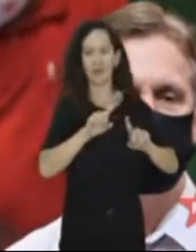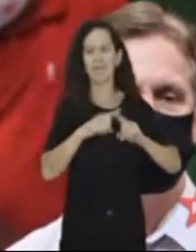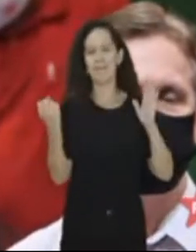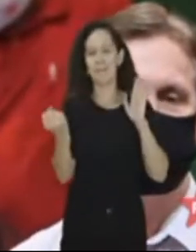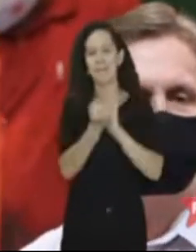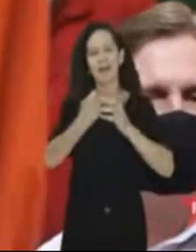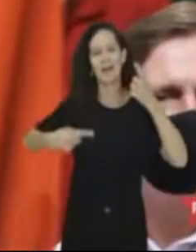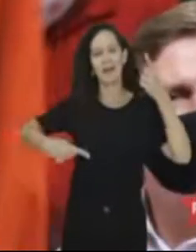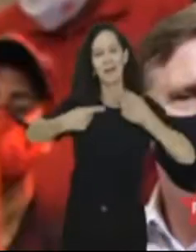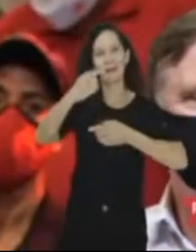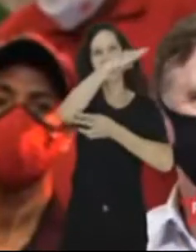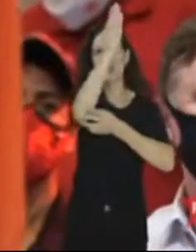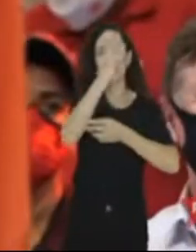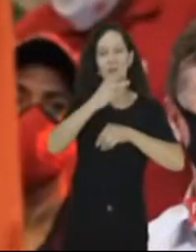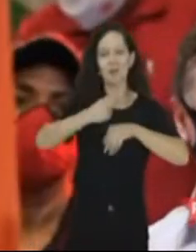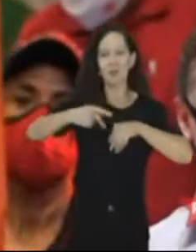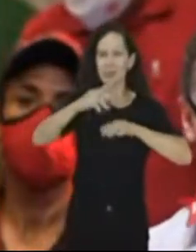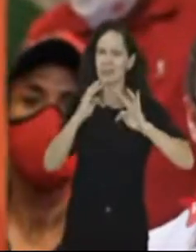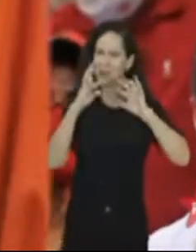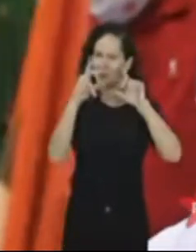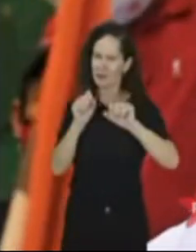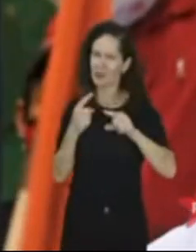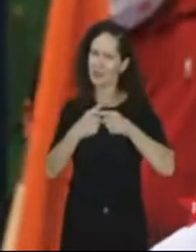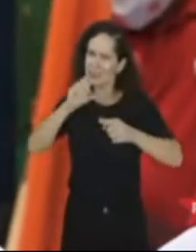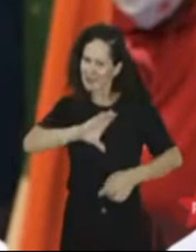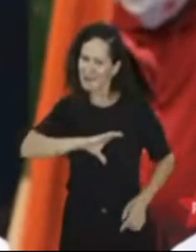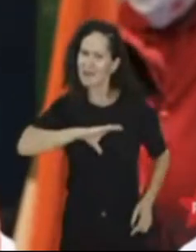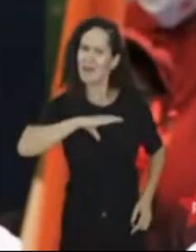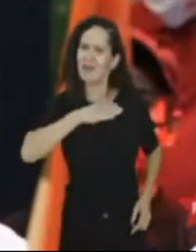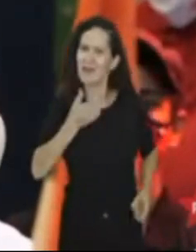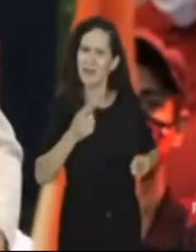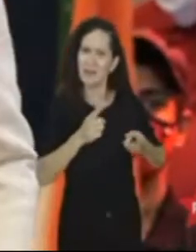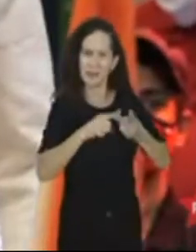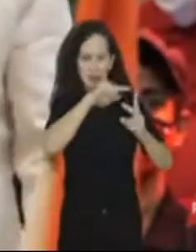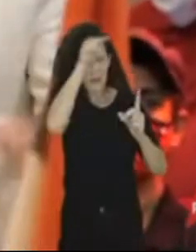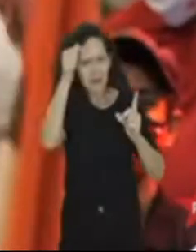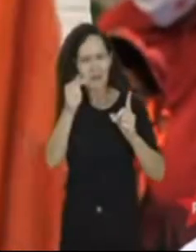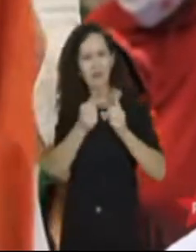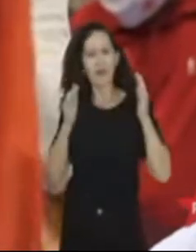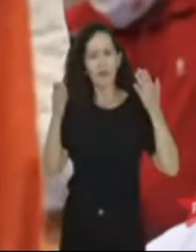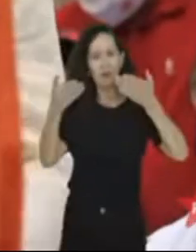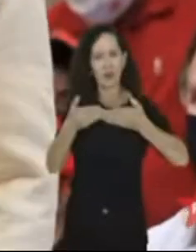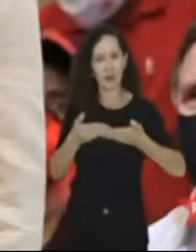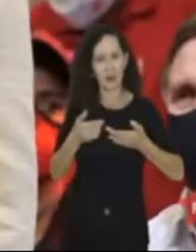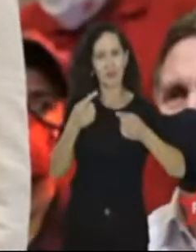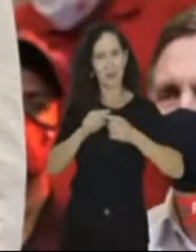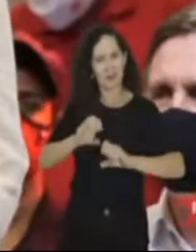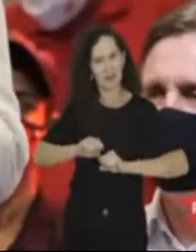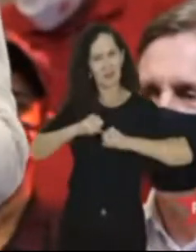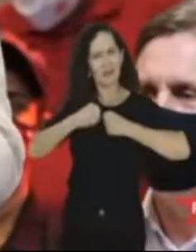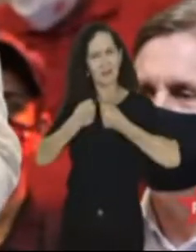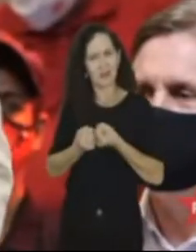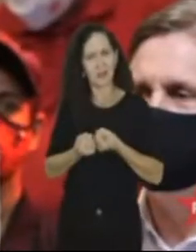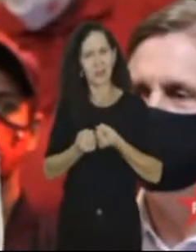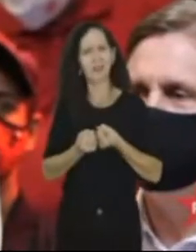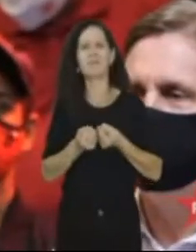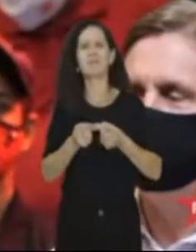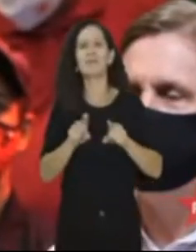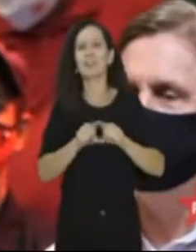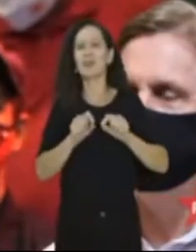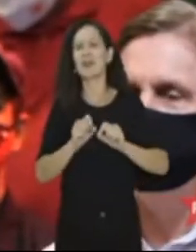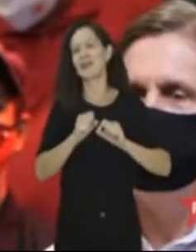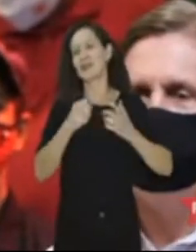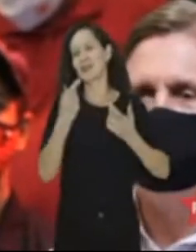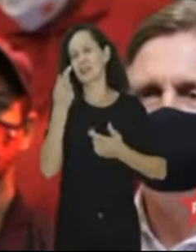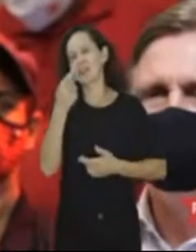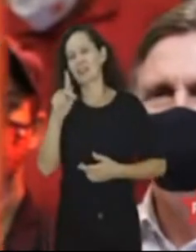Brasil, por sua coragem, por sua determinação, por sua força, por seu caráter. Requião é um homem que não tem